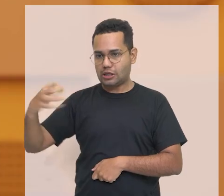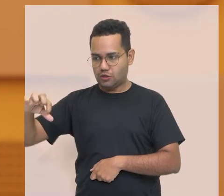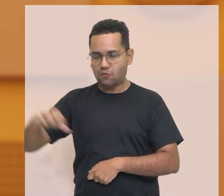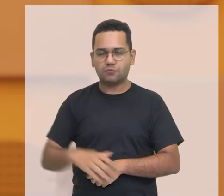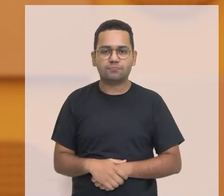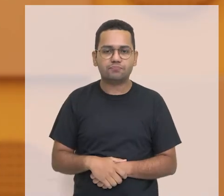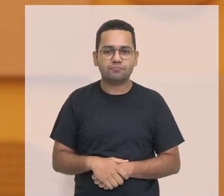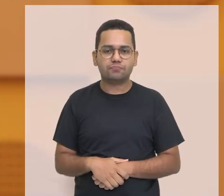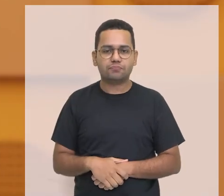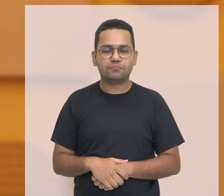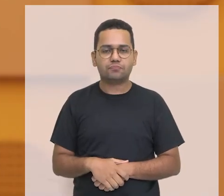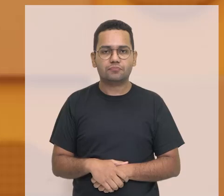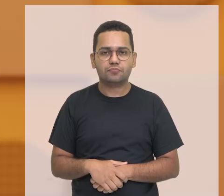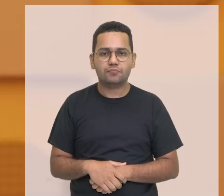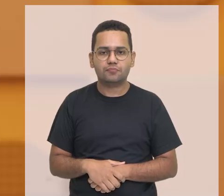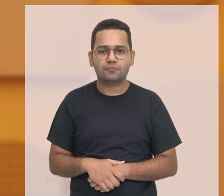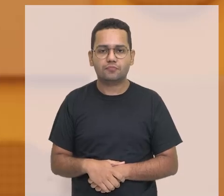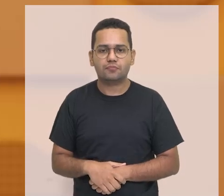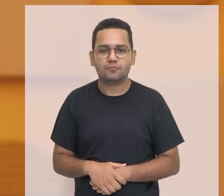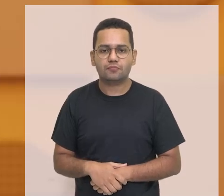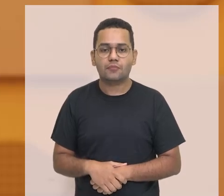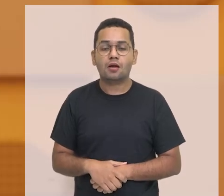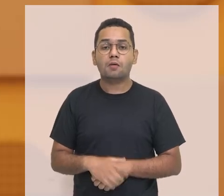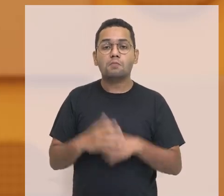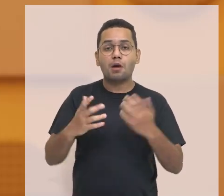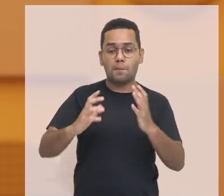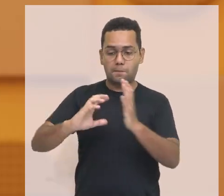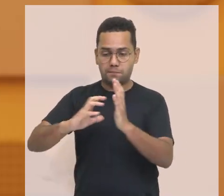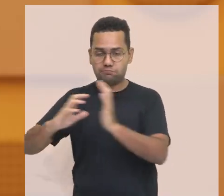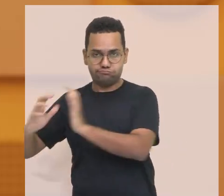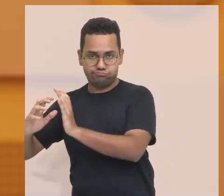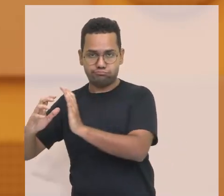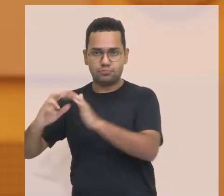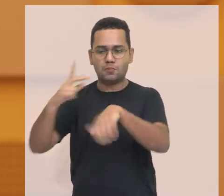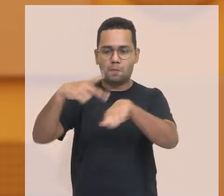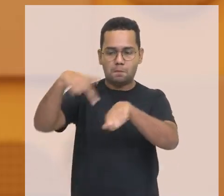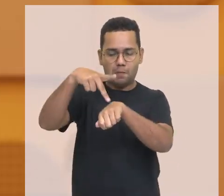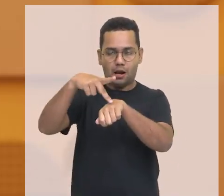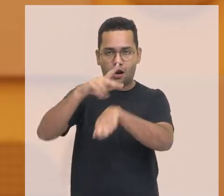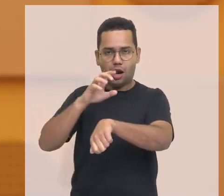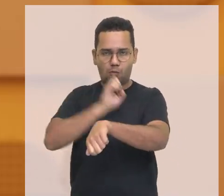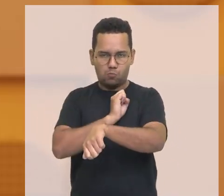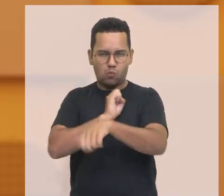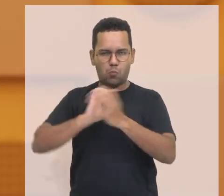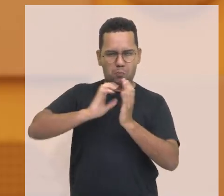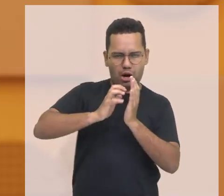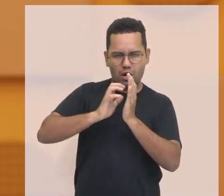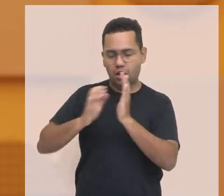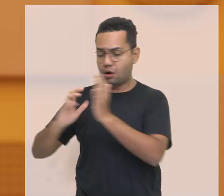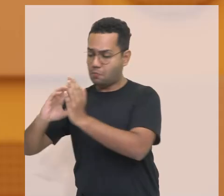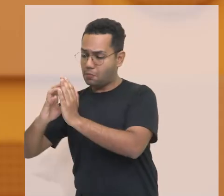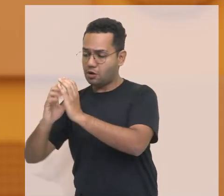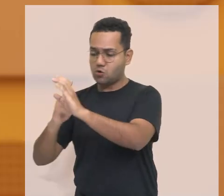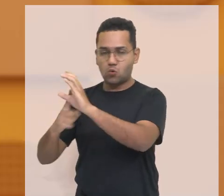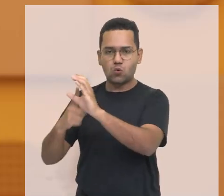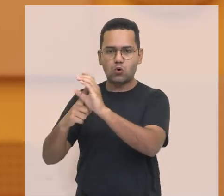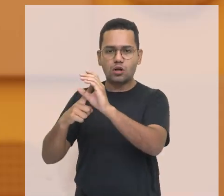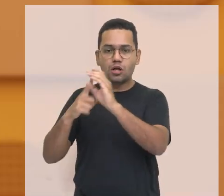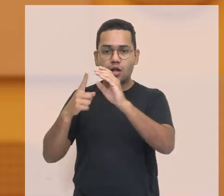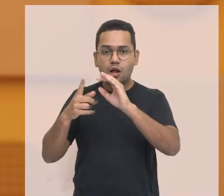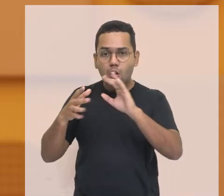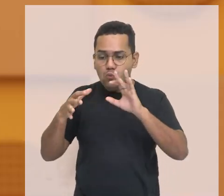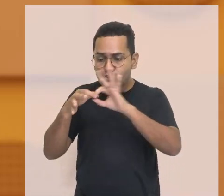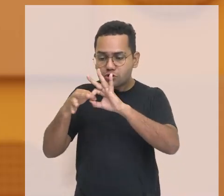Chinesa, esses dois lados, tá, gente? Tanto os nacionalistas como os comunistas, eles eram aliados de primeira hora